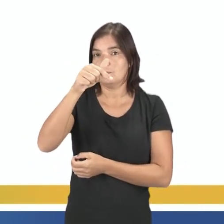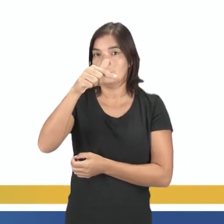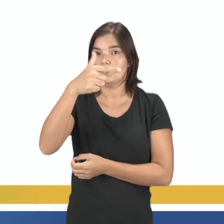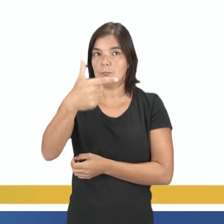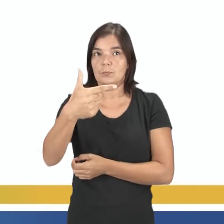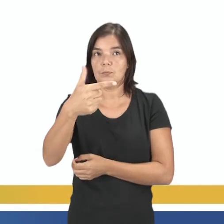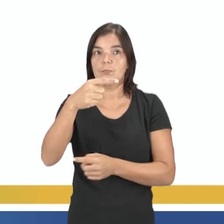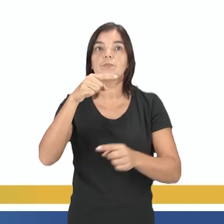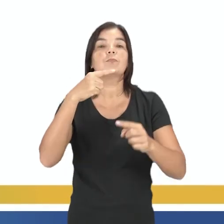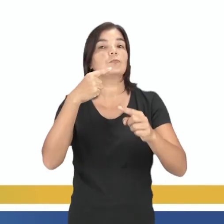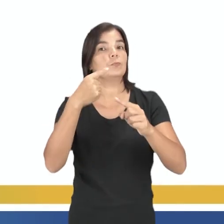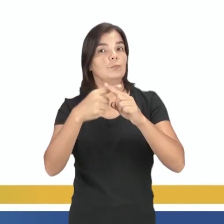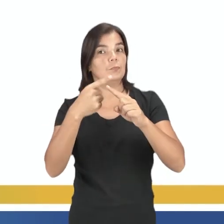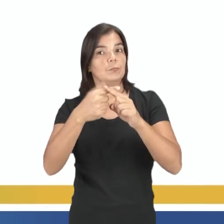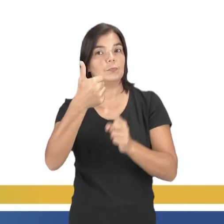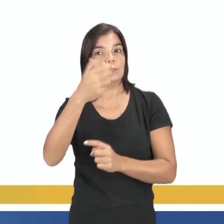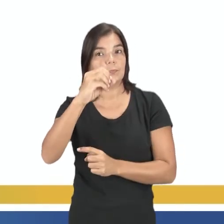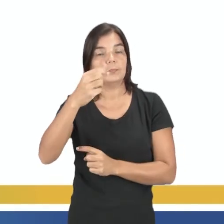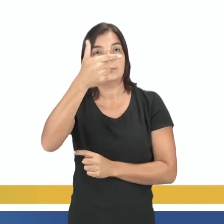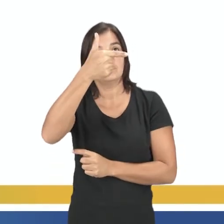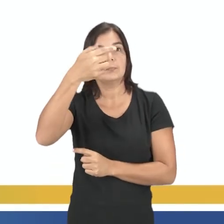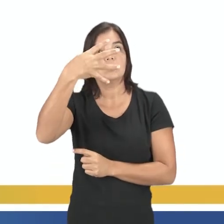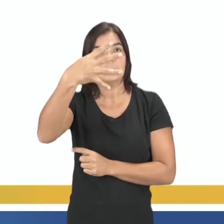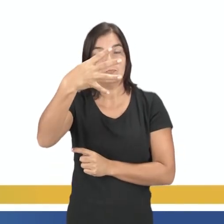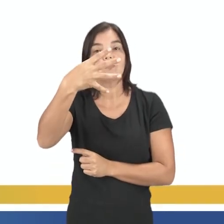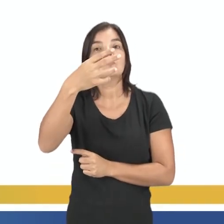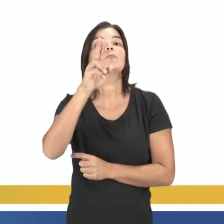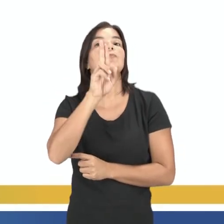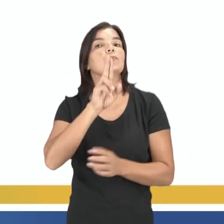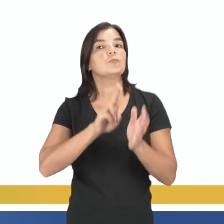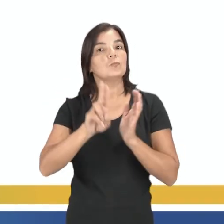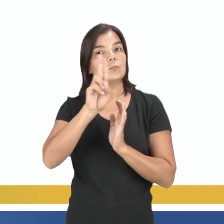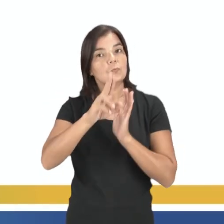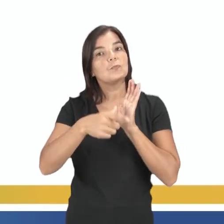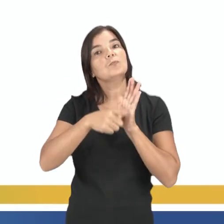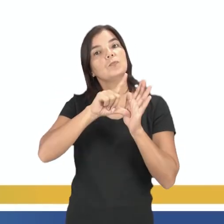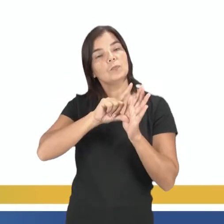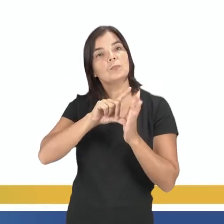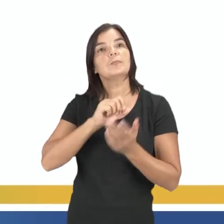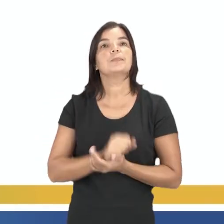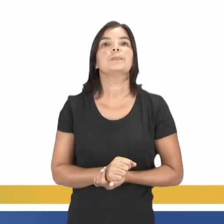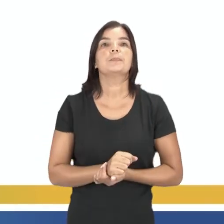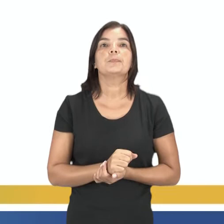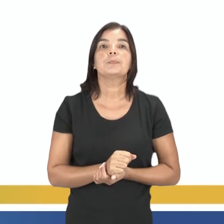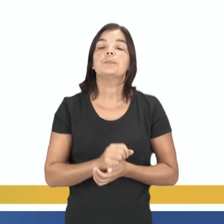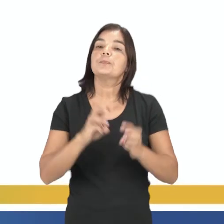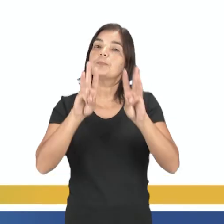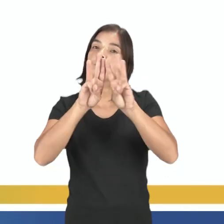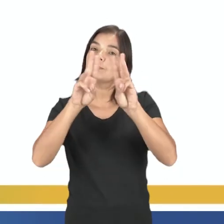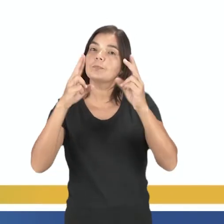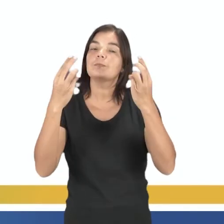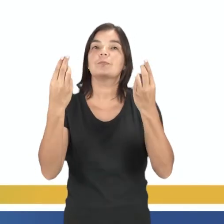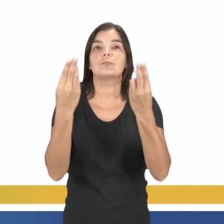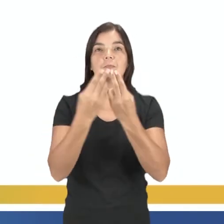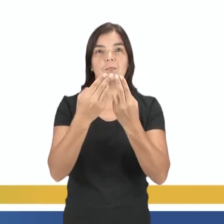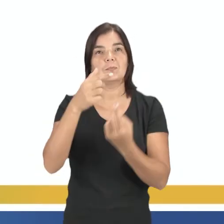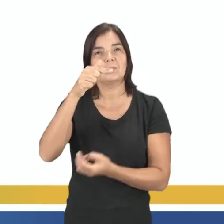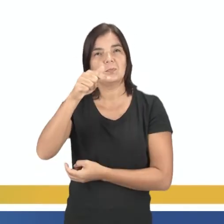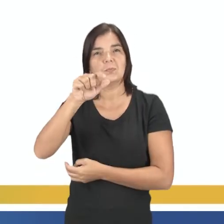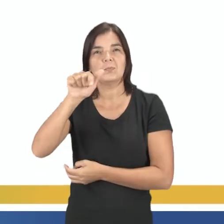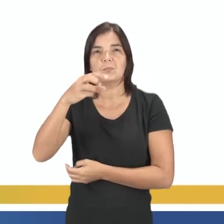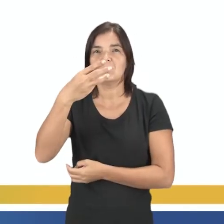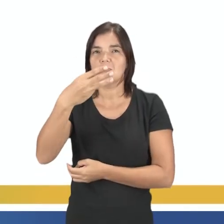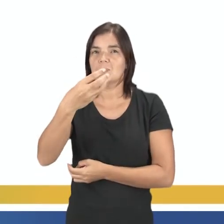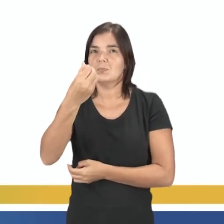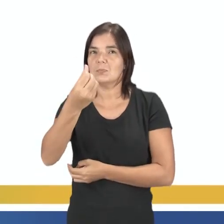5,97 vezes 10 elevado a 24, esse valor a gente utilizou na questão anterior, e ele dá a massa da Terra 7,36 vezes